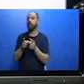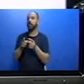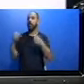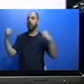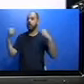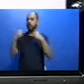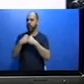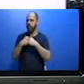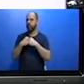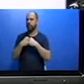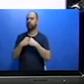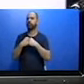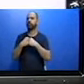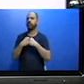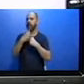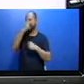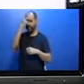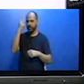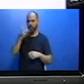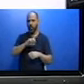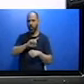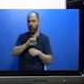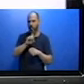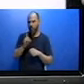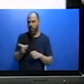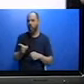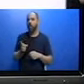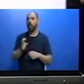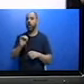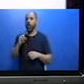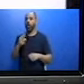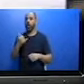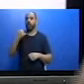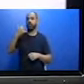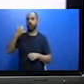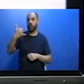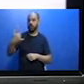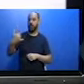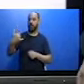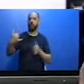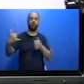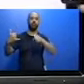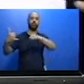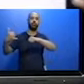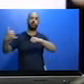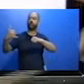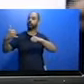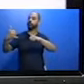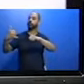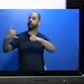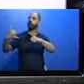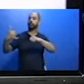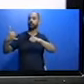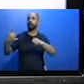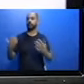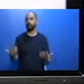provocados por aqueles que correm e atende ao celular no trânsito